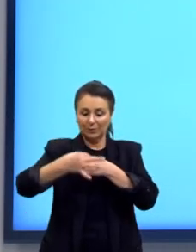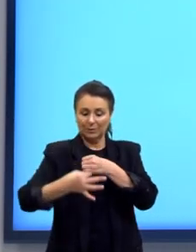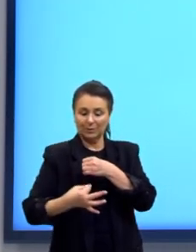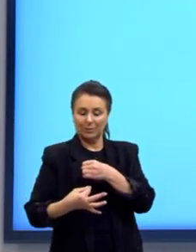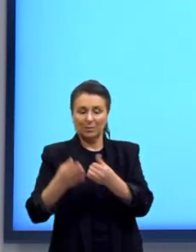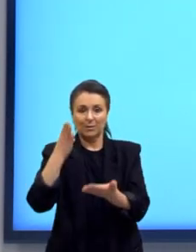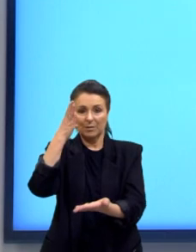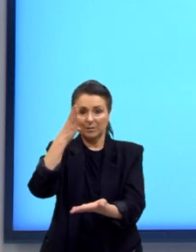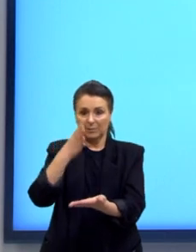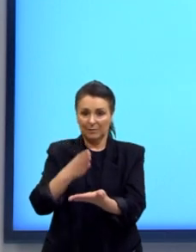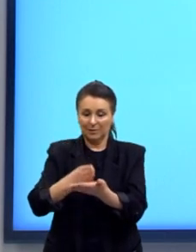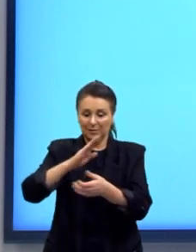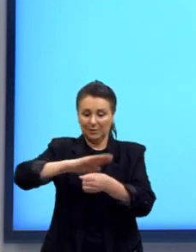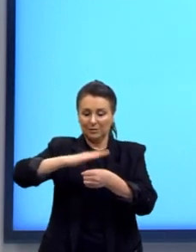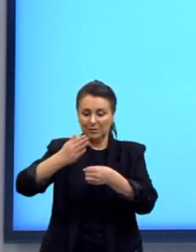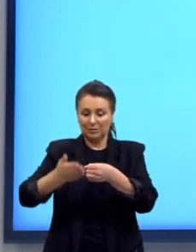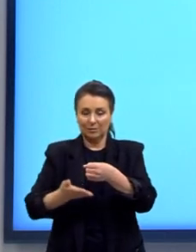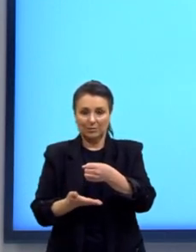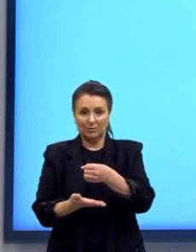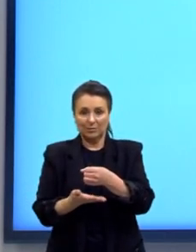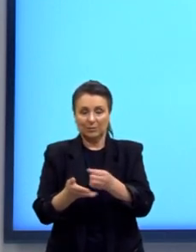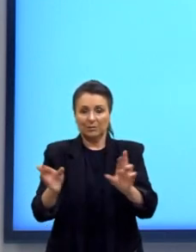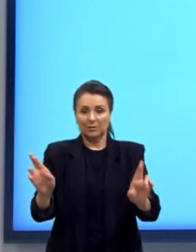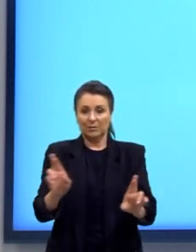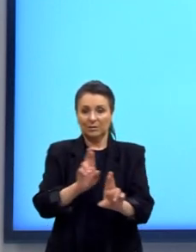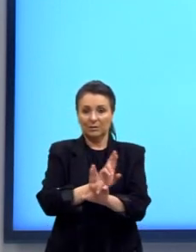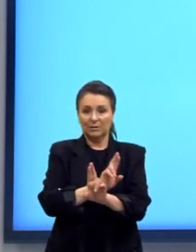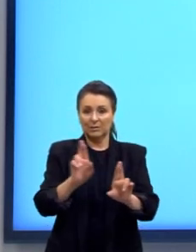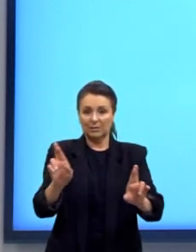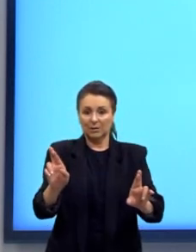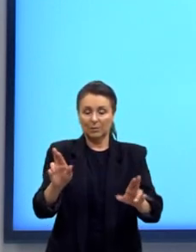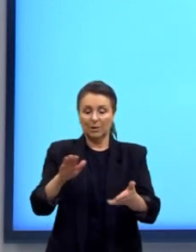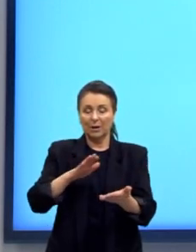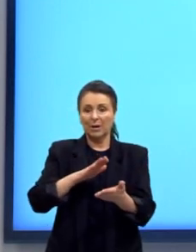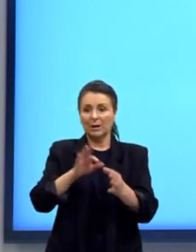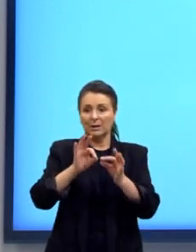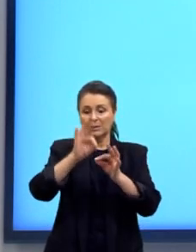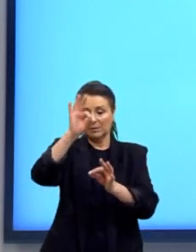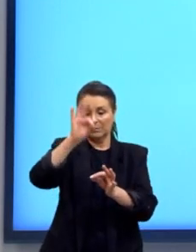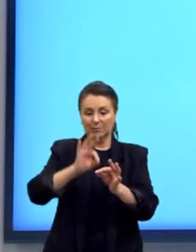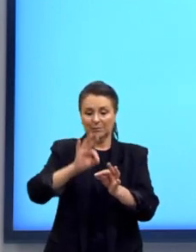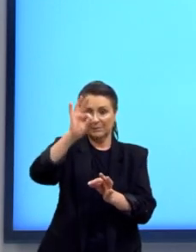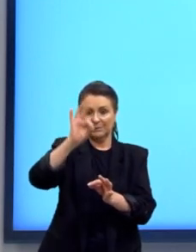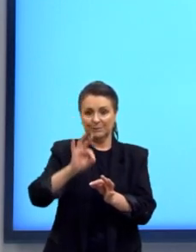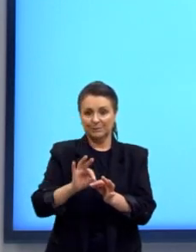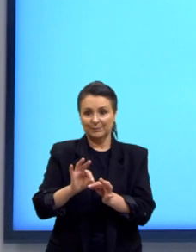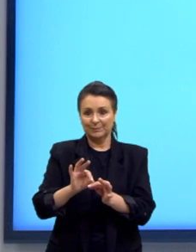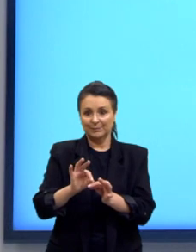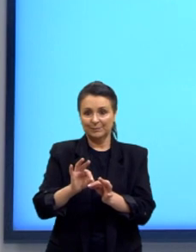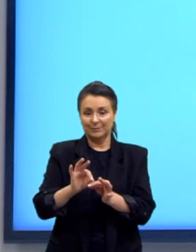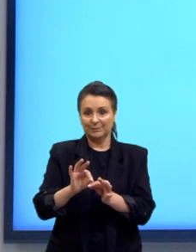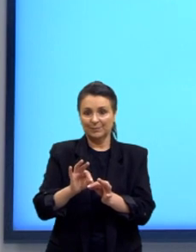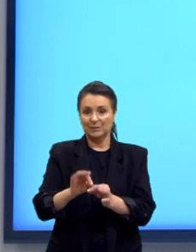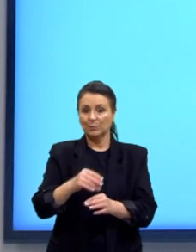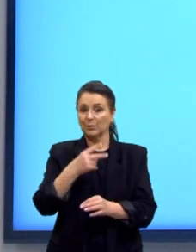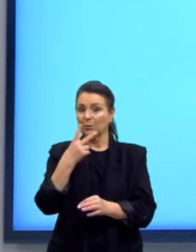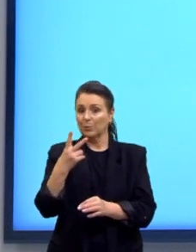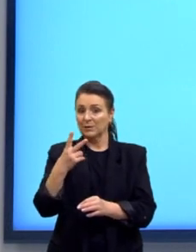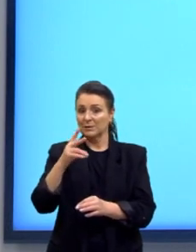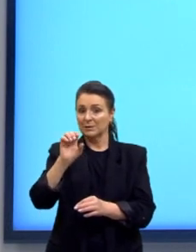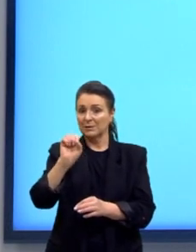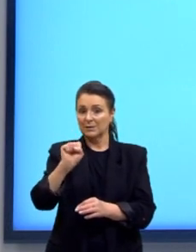metade do nosso cilindro né em relação ali a esse plano que contém o eixo Então são as